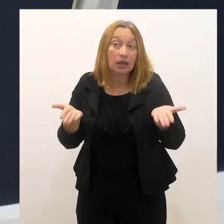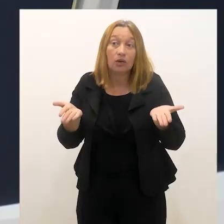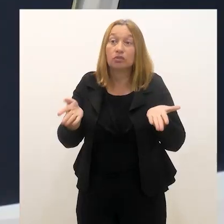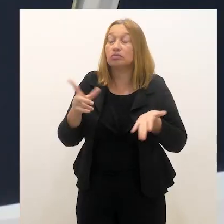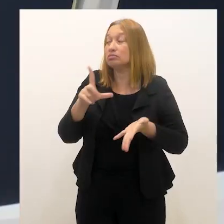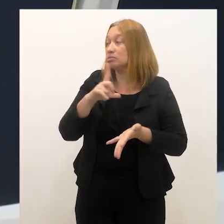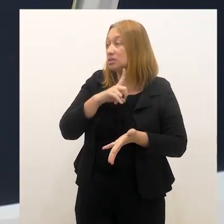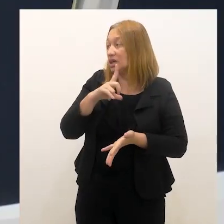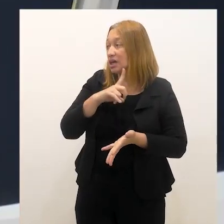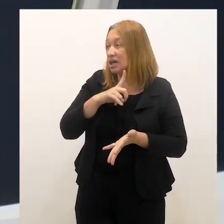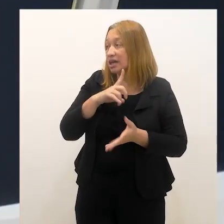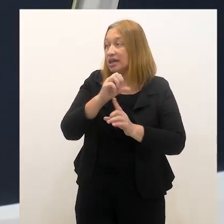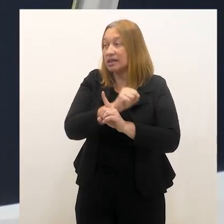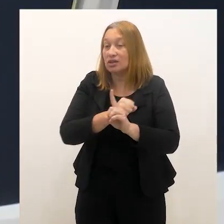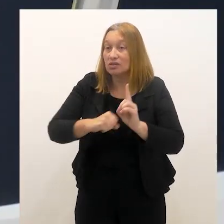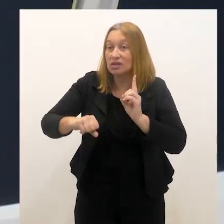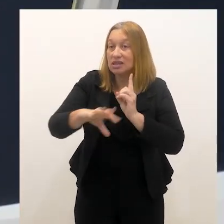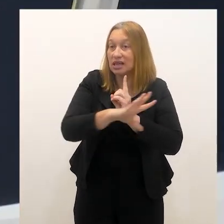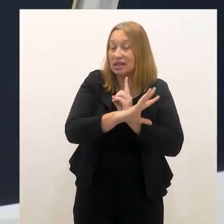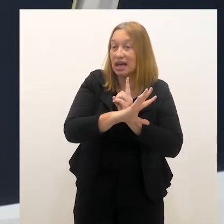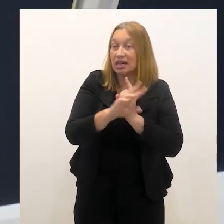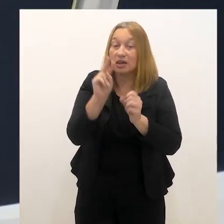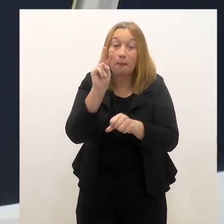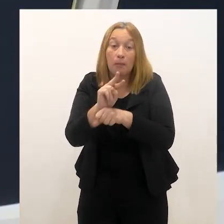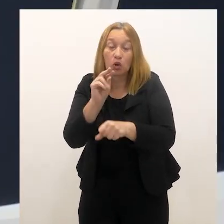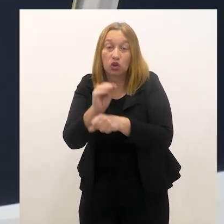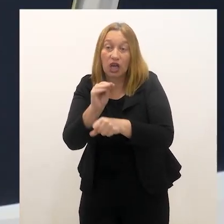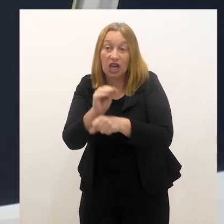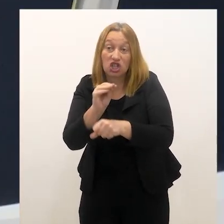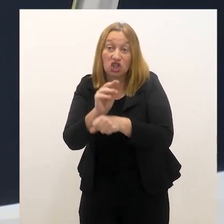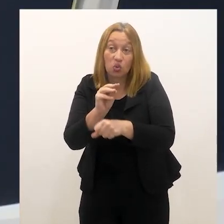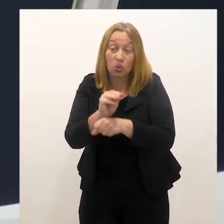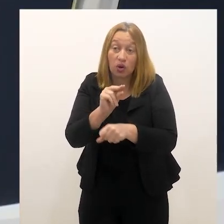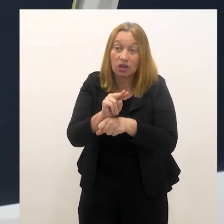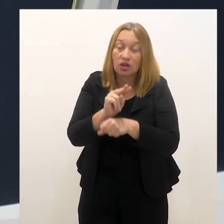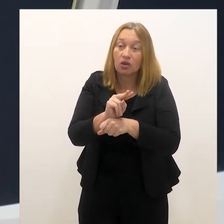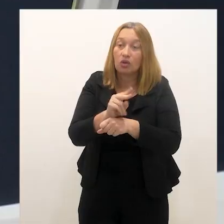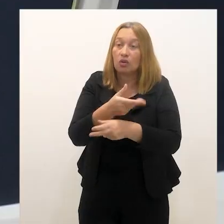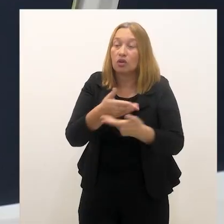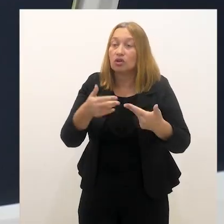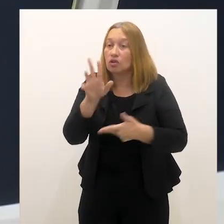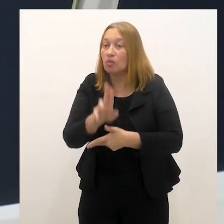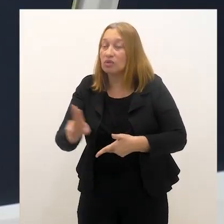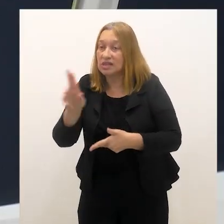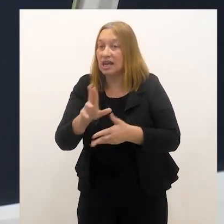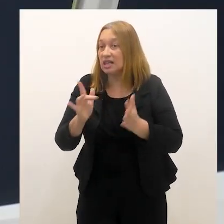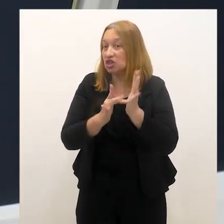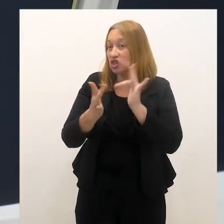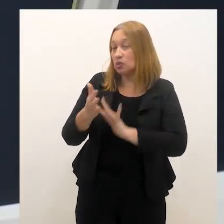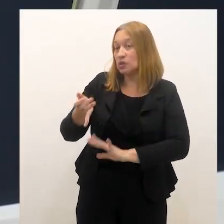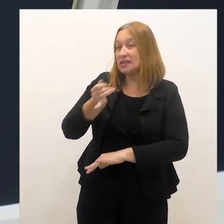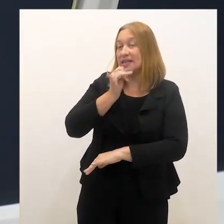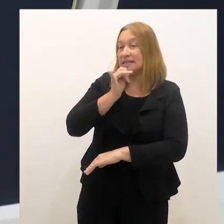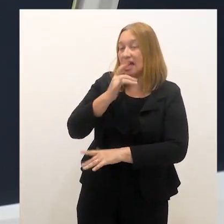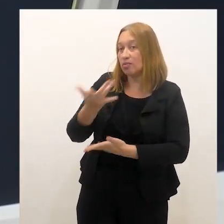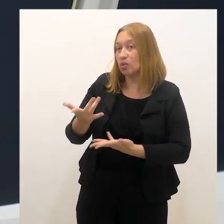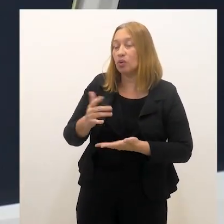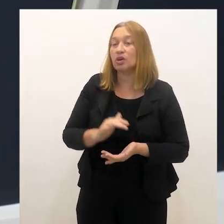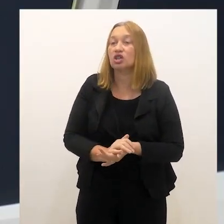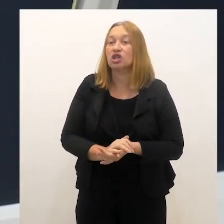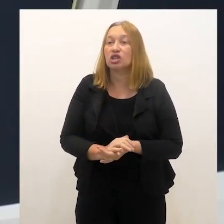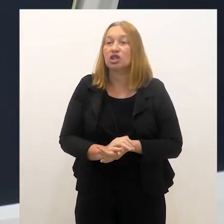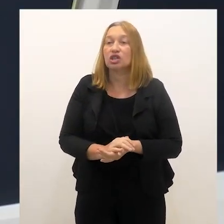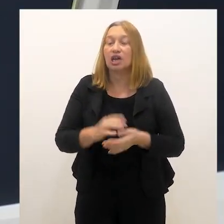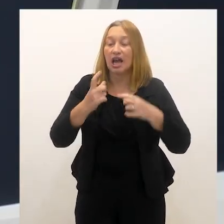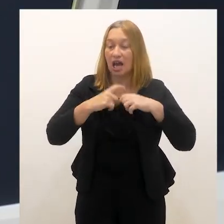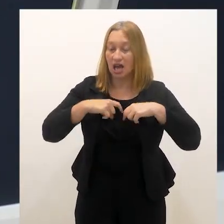Então, essa sociedade protege coisas que foram utilizadas por Jesus, por exemplo.